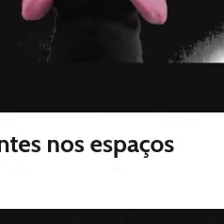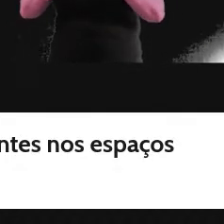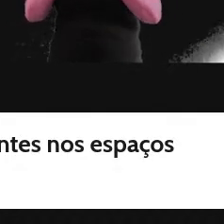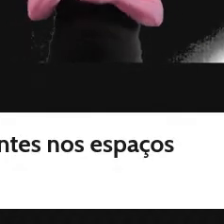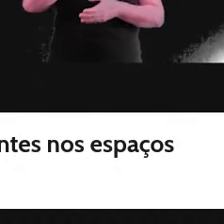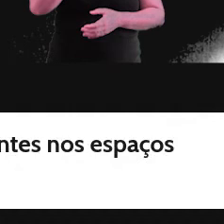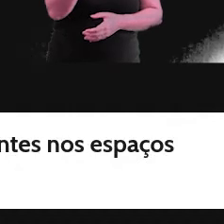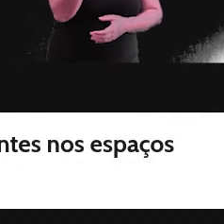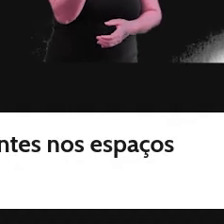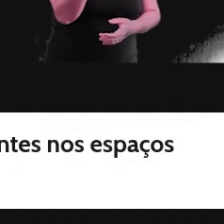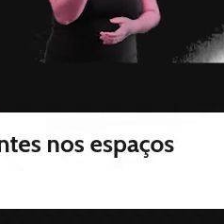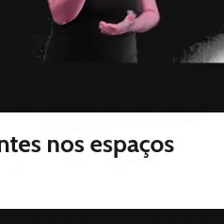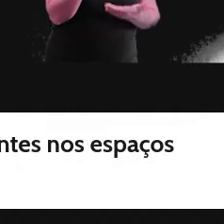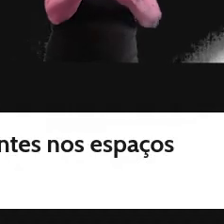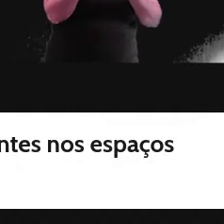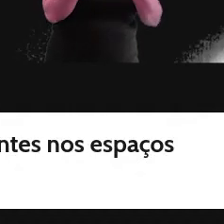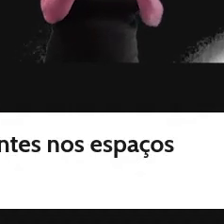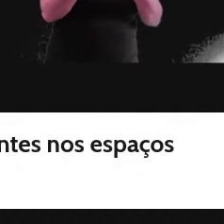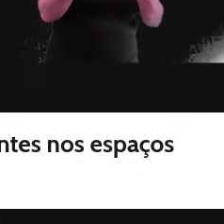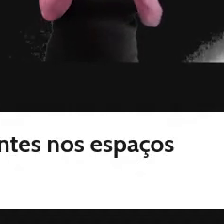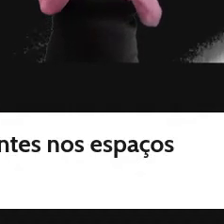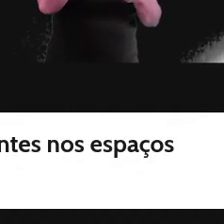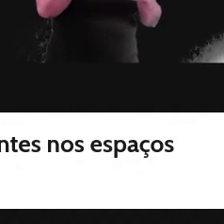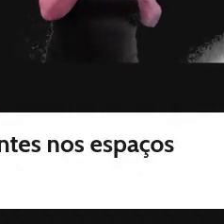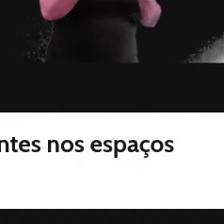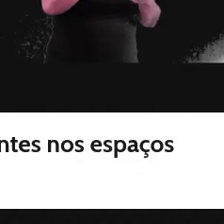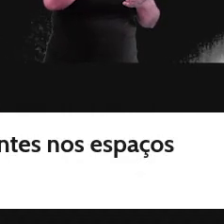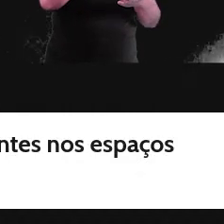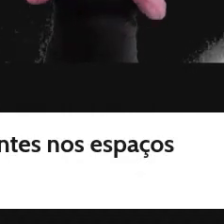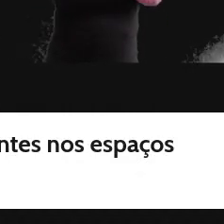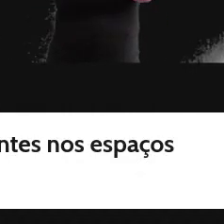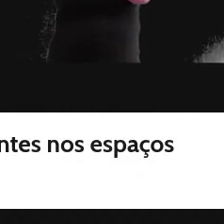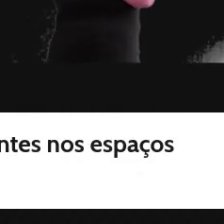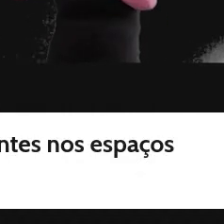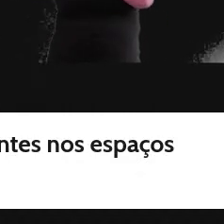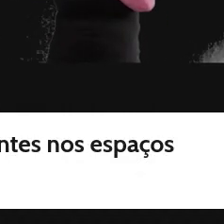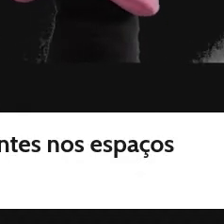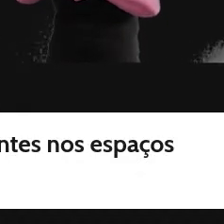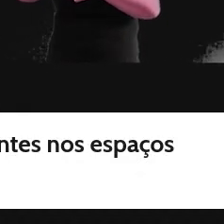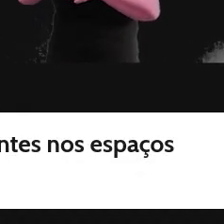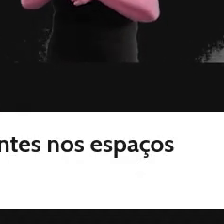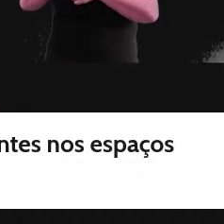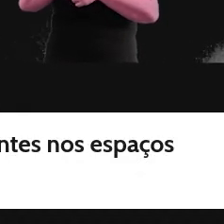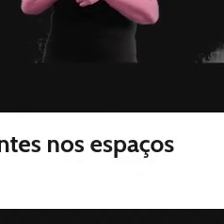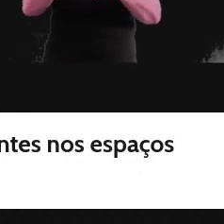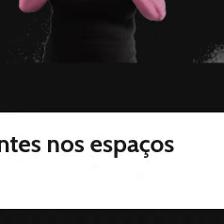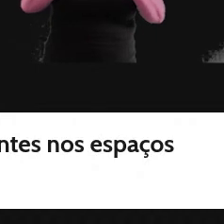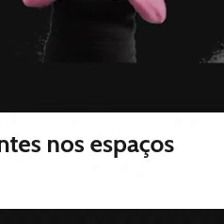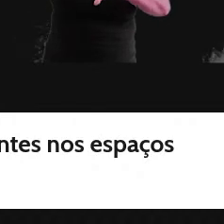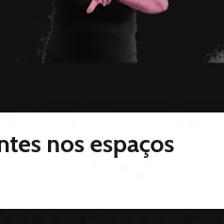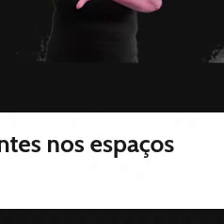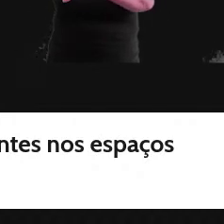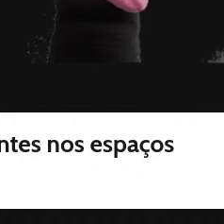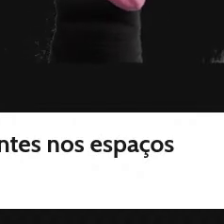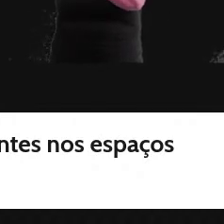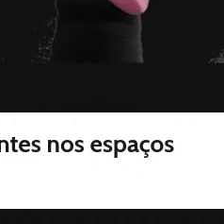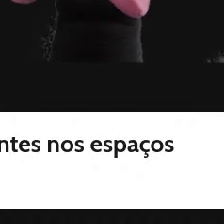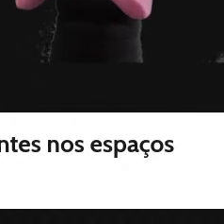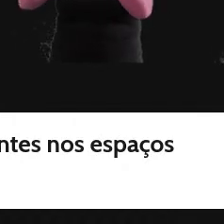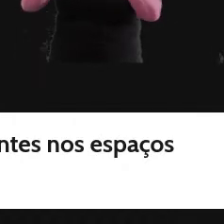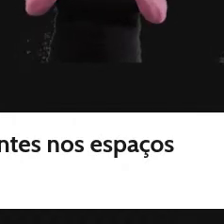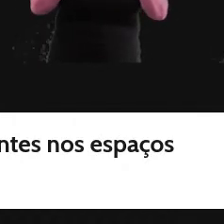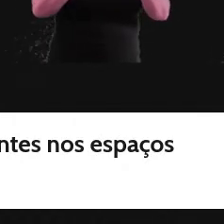não existe uma única coisa, quando a gente coloca audiodescrição, não é só público com deficiência visual, mas vários públicos podem se